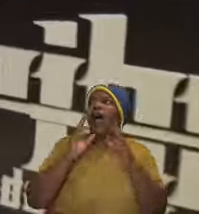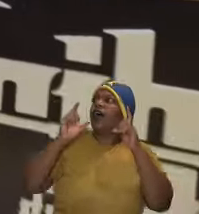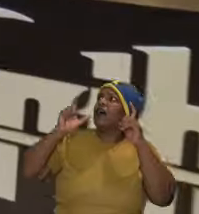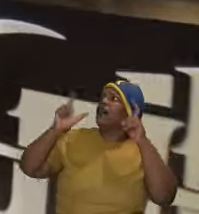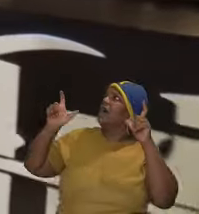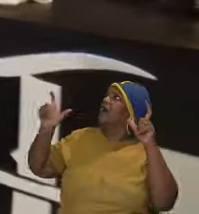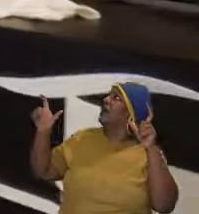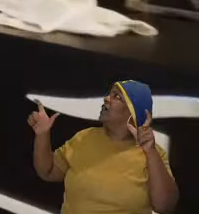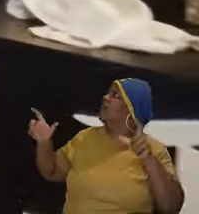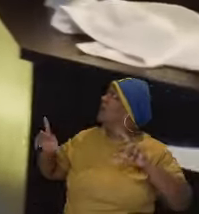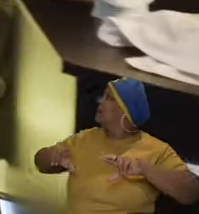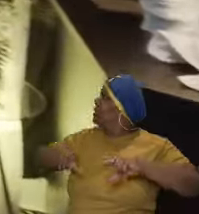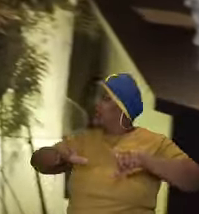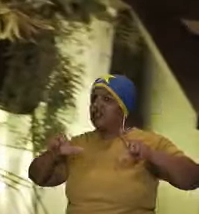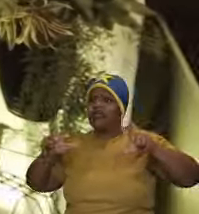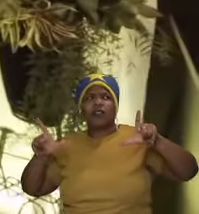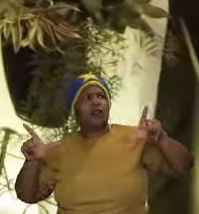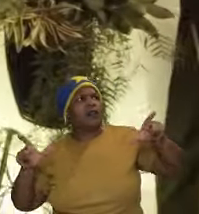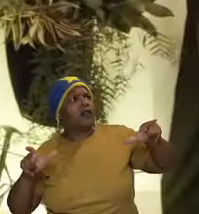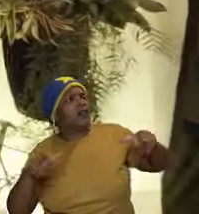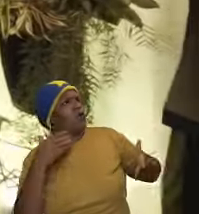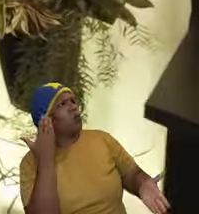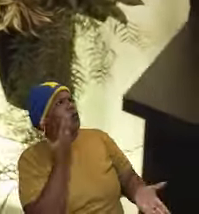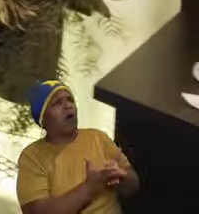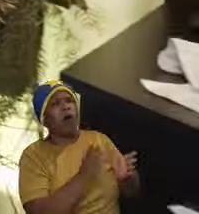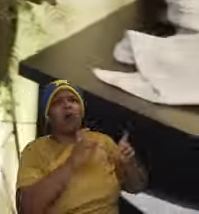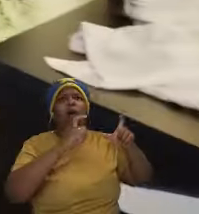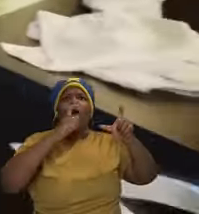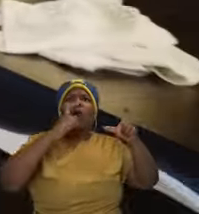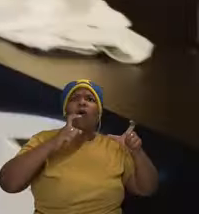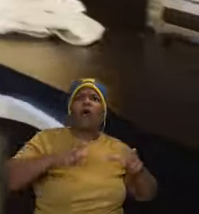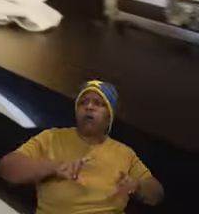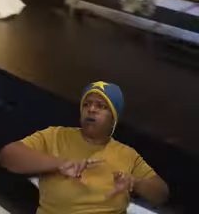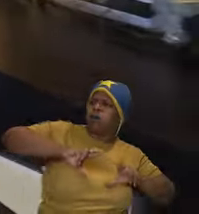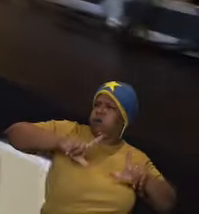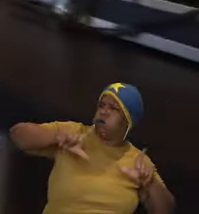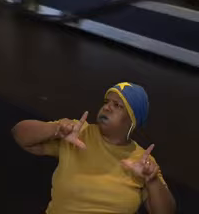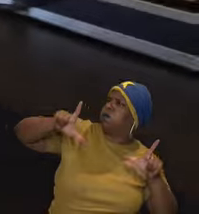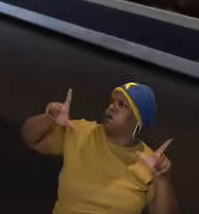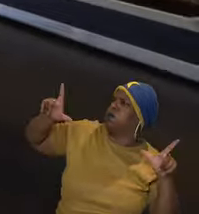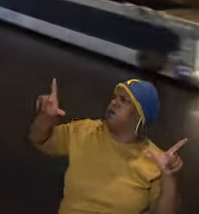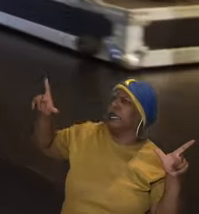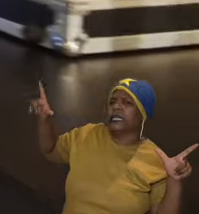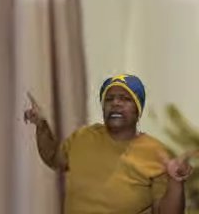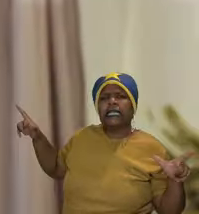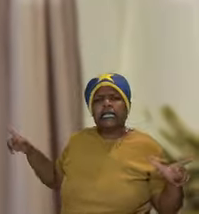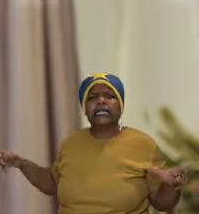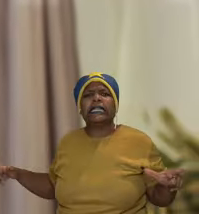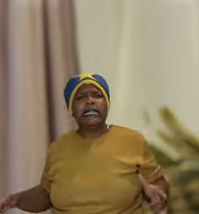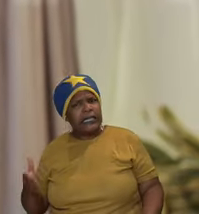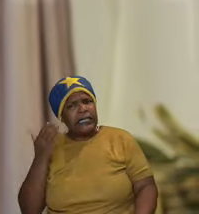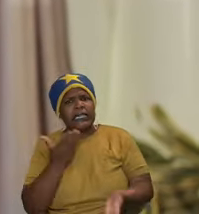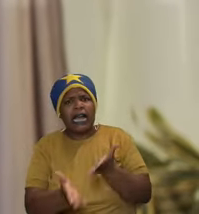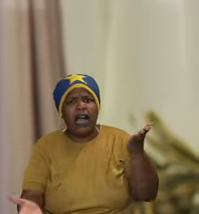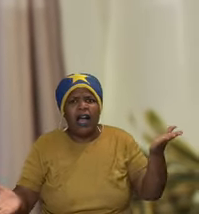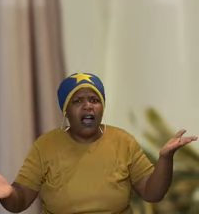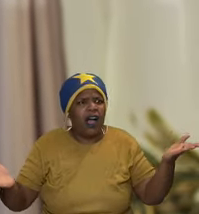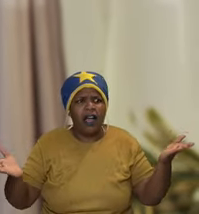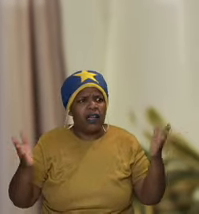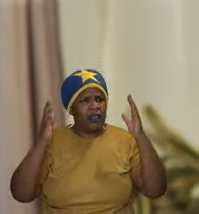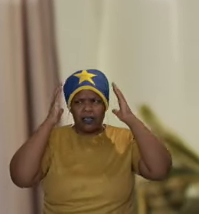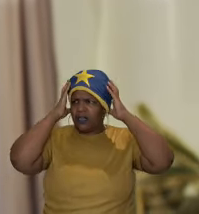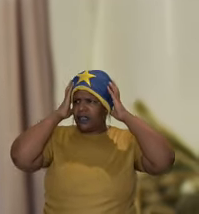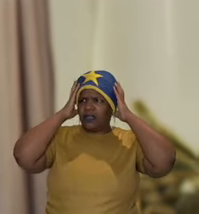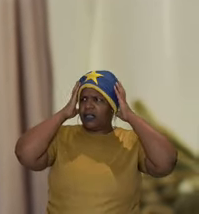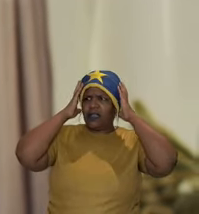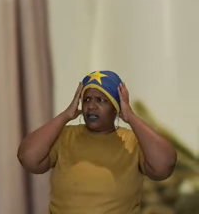Nárnia, na, na, na. Perdidos em Nárnia, na, na, na. Perdidos em Nárnia,